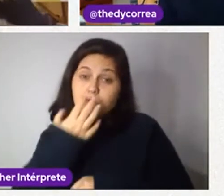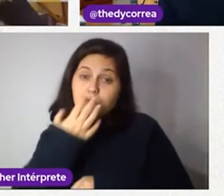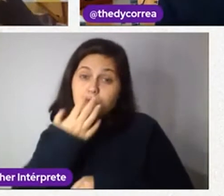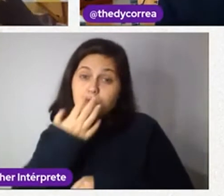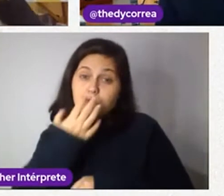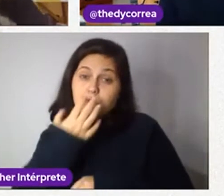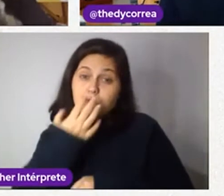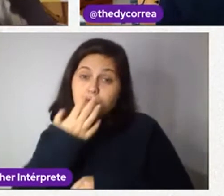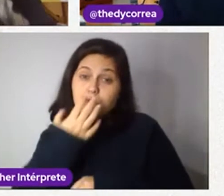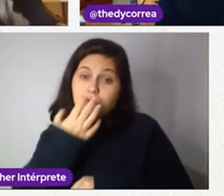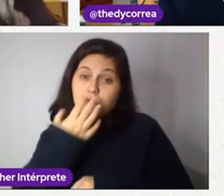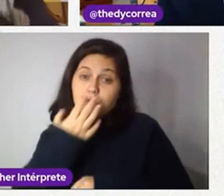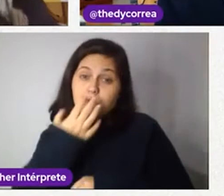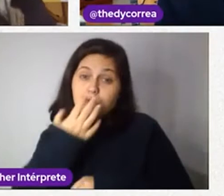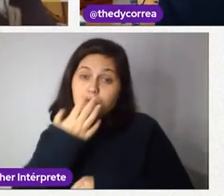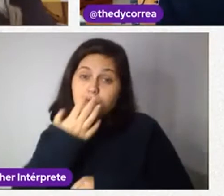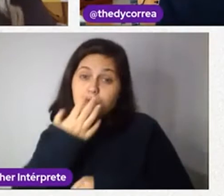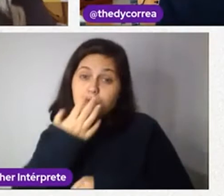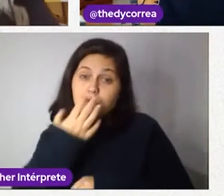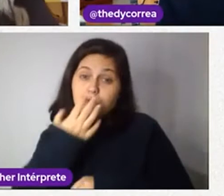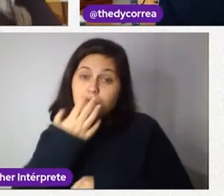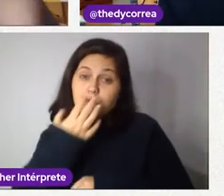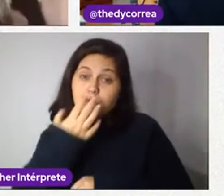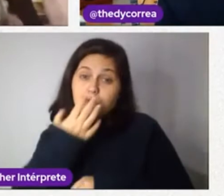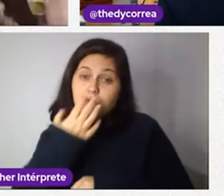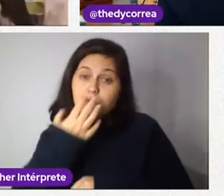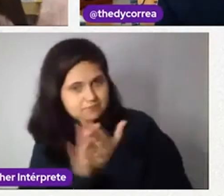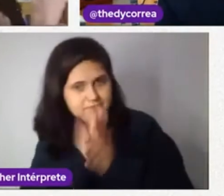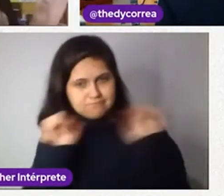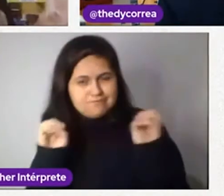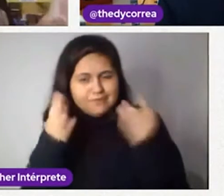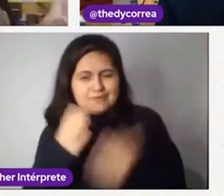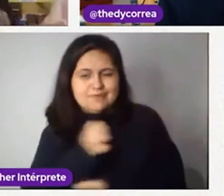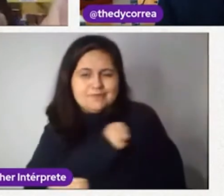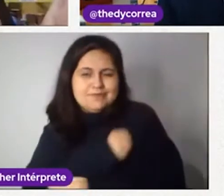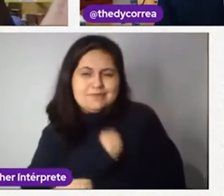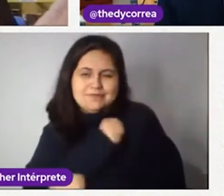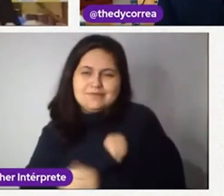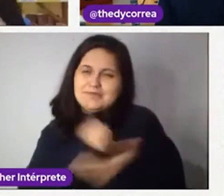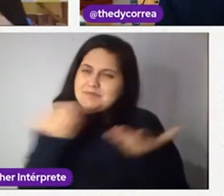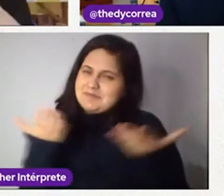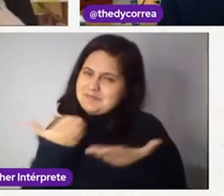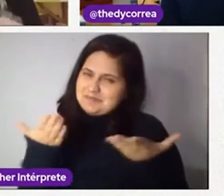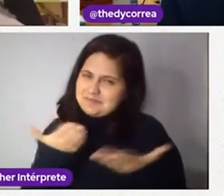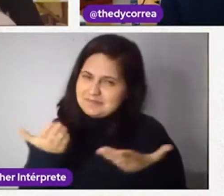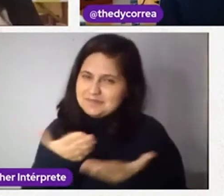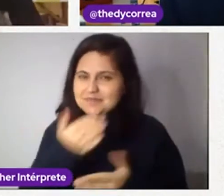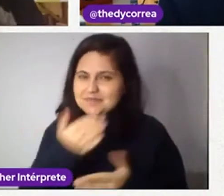depois desse tempo todo, sem a gente fazer show... Tá com saudade, tudo. Agora tá com saudade.